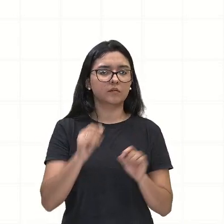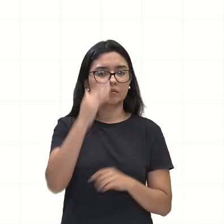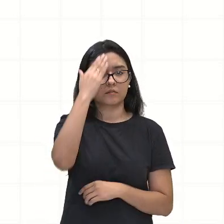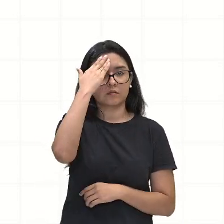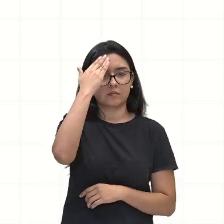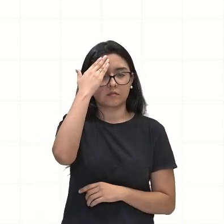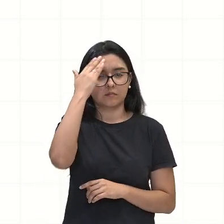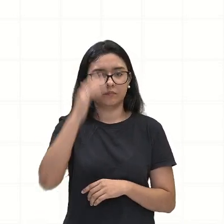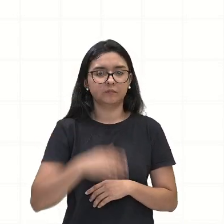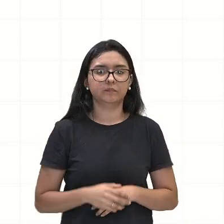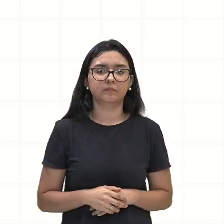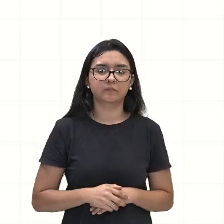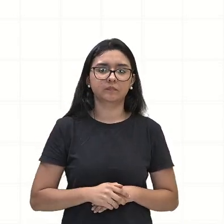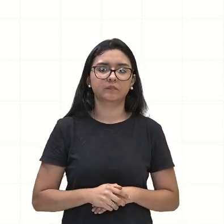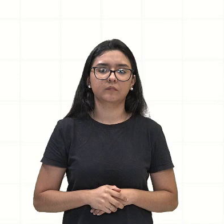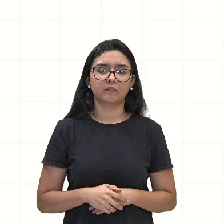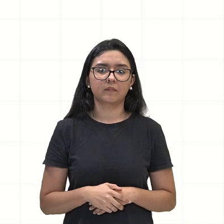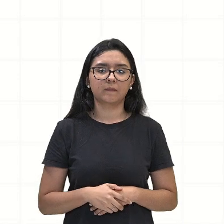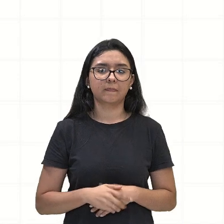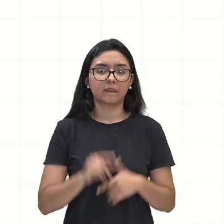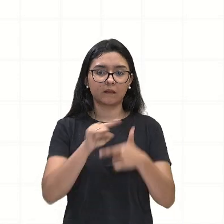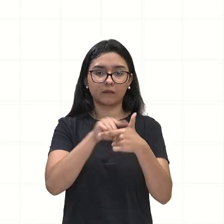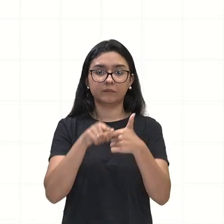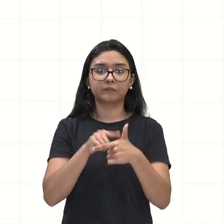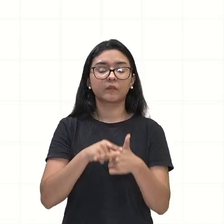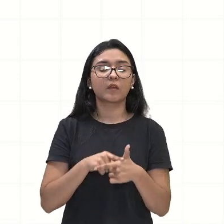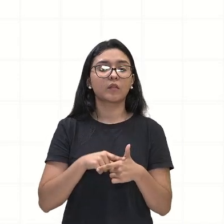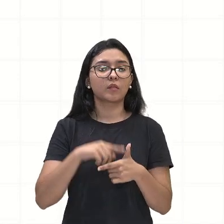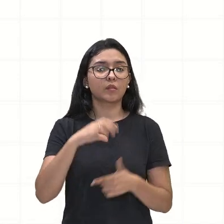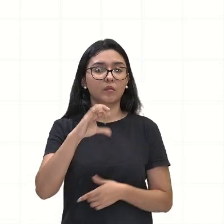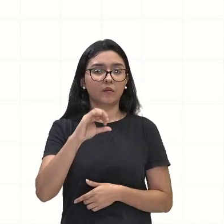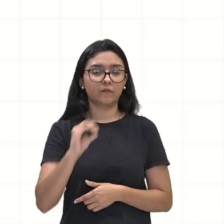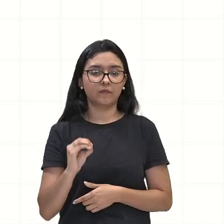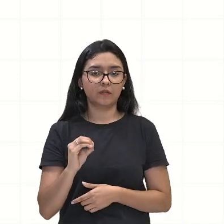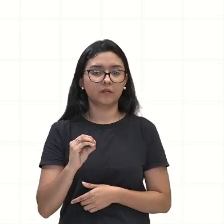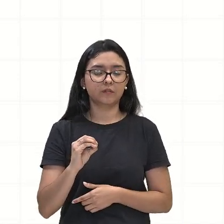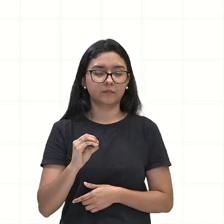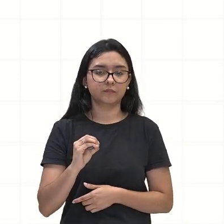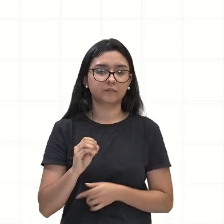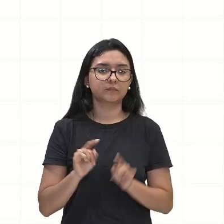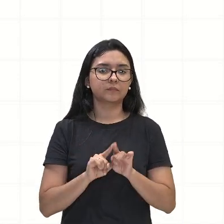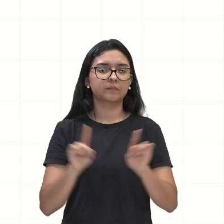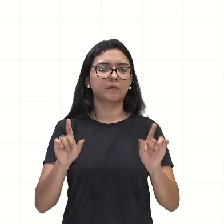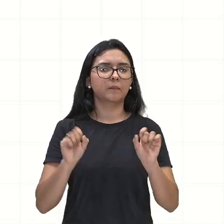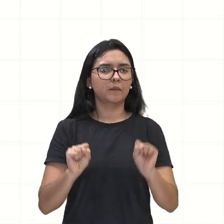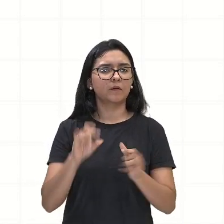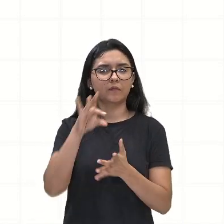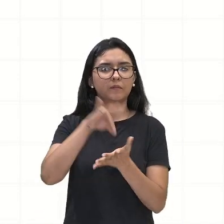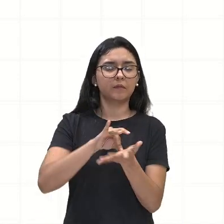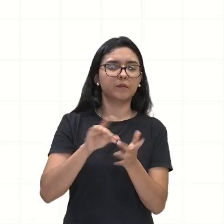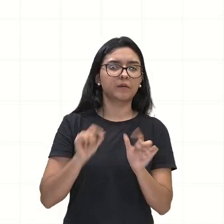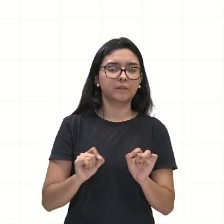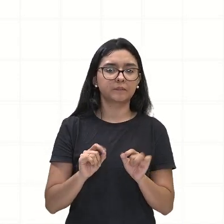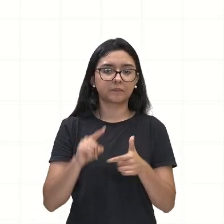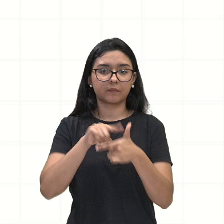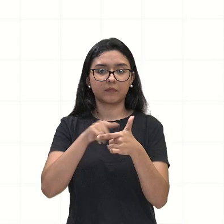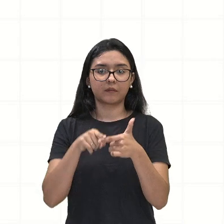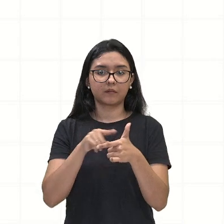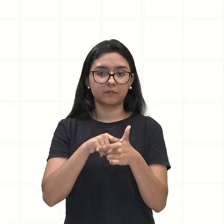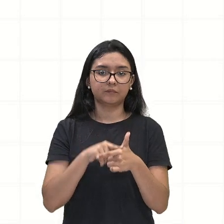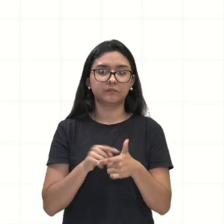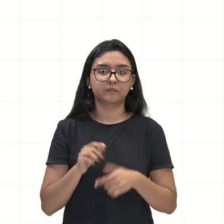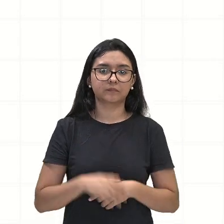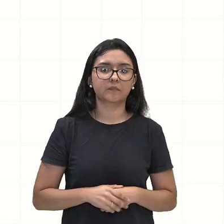Aqui vai medir 90 graus, né? Porém, né, eu posso afirmar que esse ângulo aqui pode ser